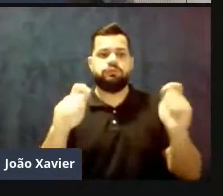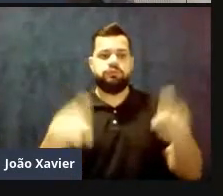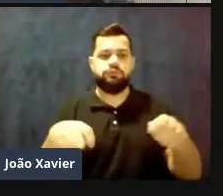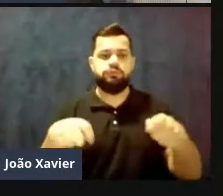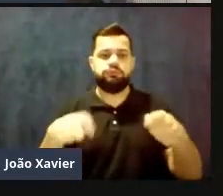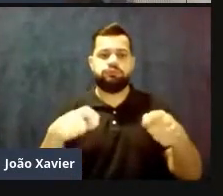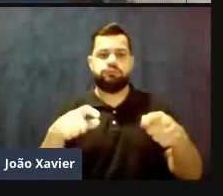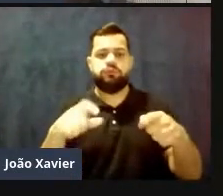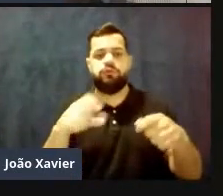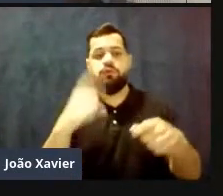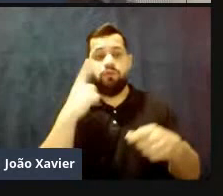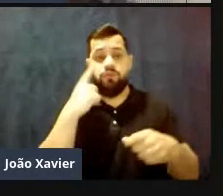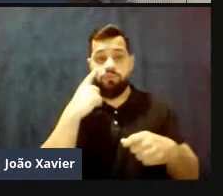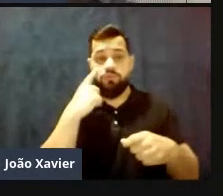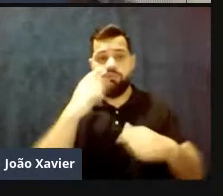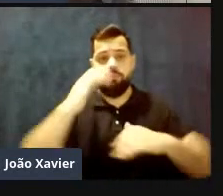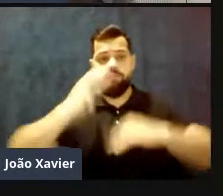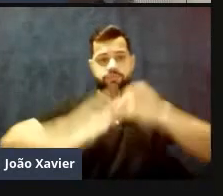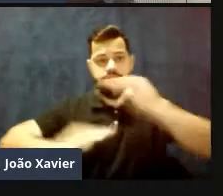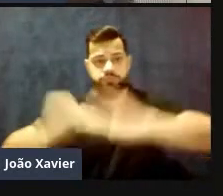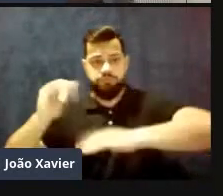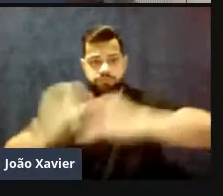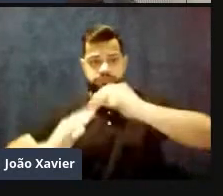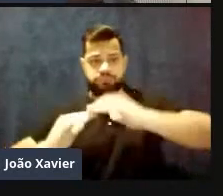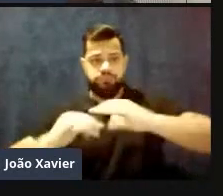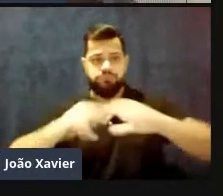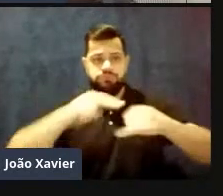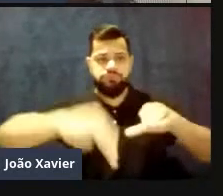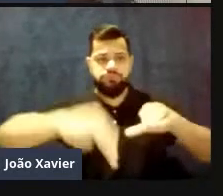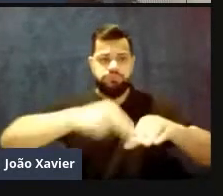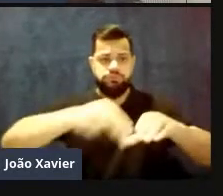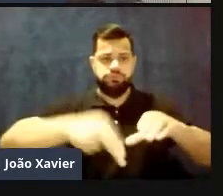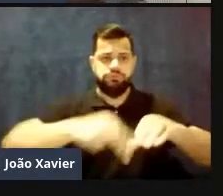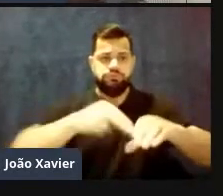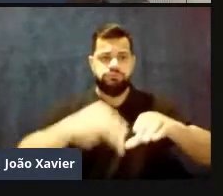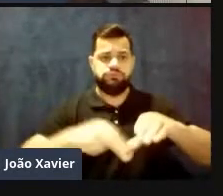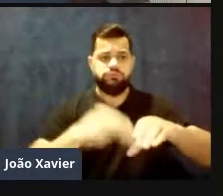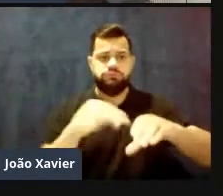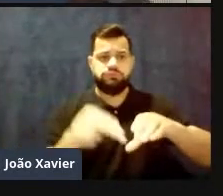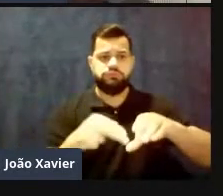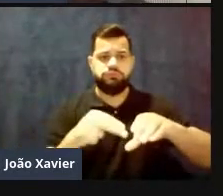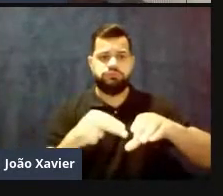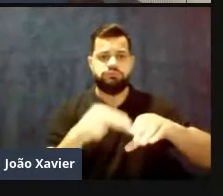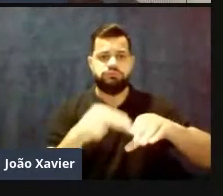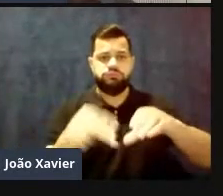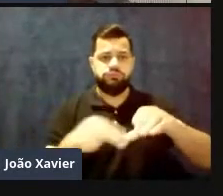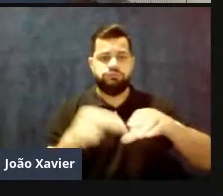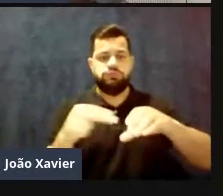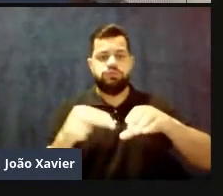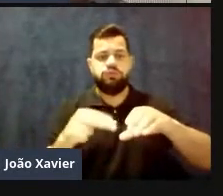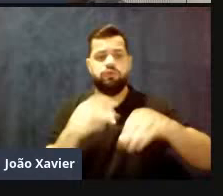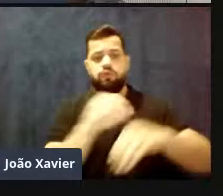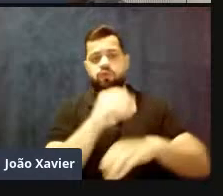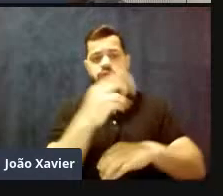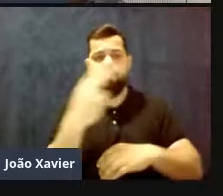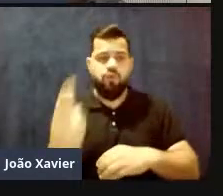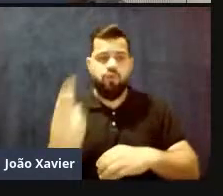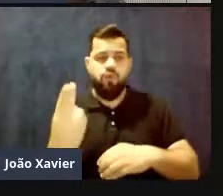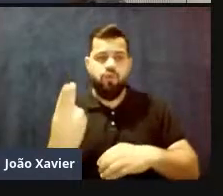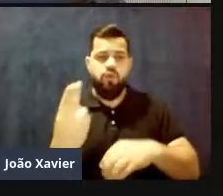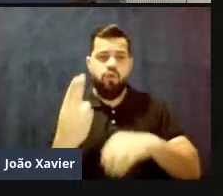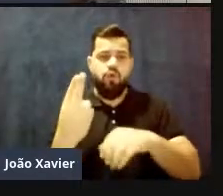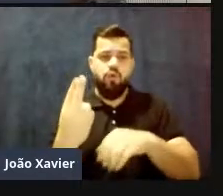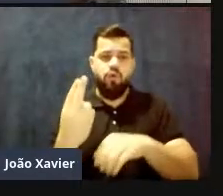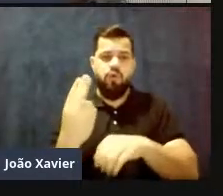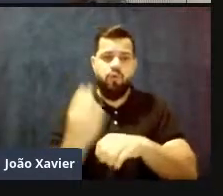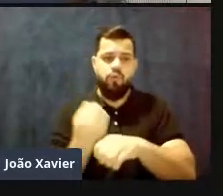o profissional de nutrição ele passaria a visita ou a partir de telefone, de contato telefônico, ou a partir de conversa com o corpo da enfermagem, né?